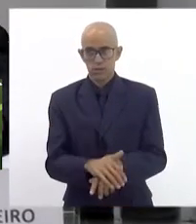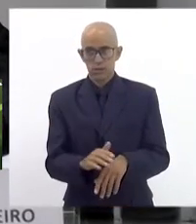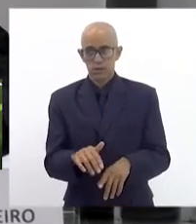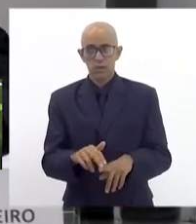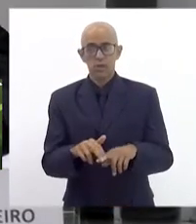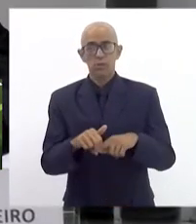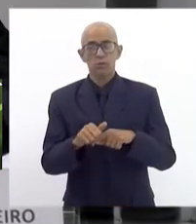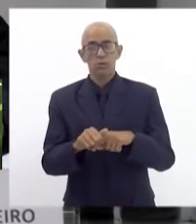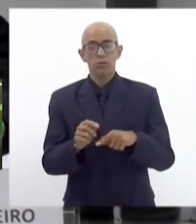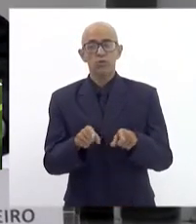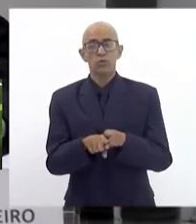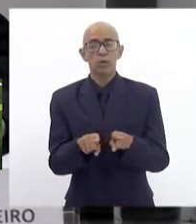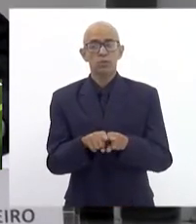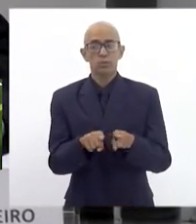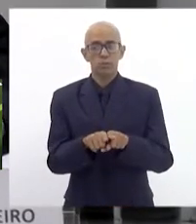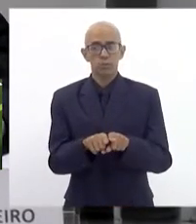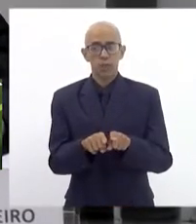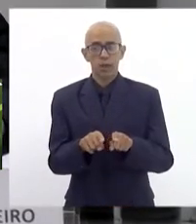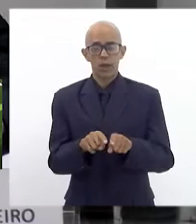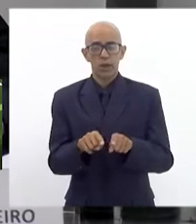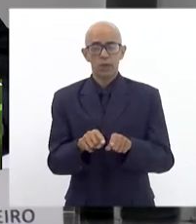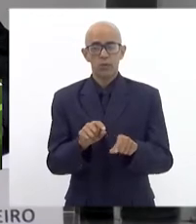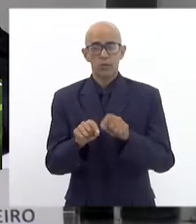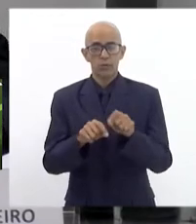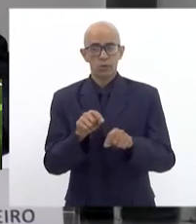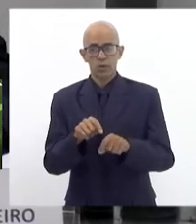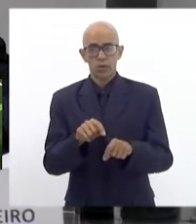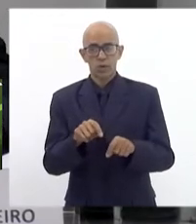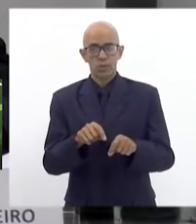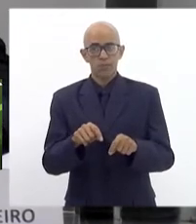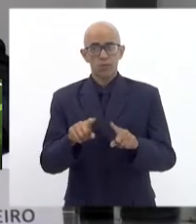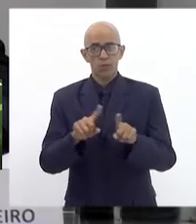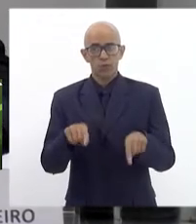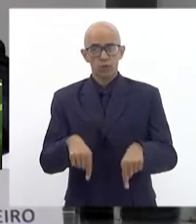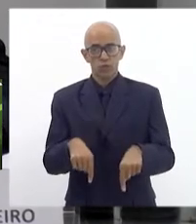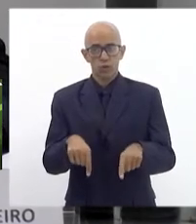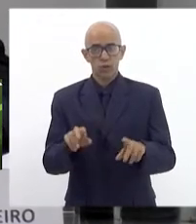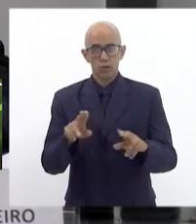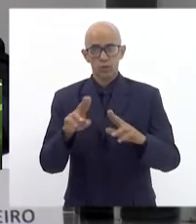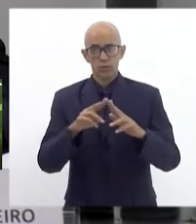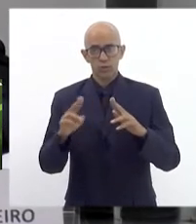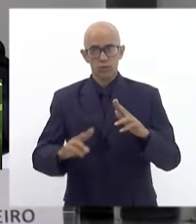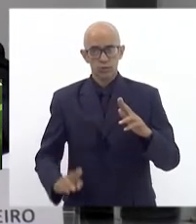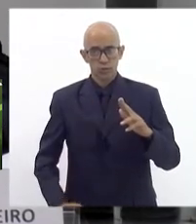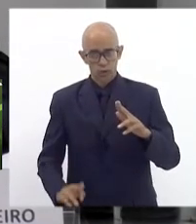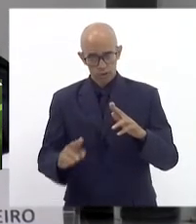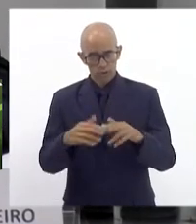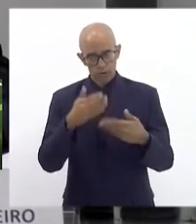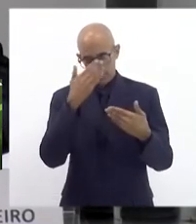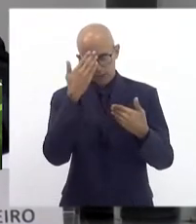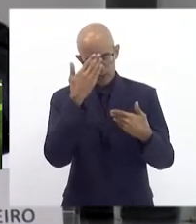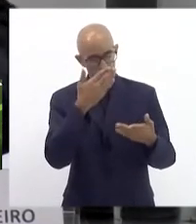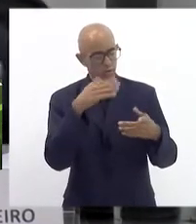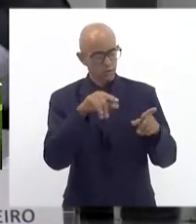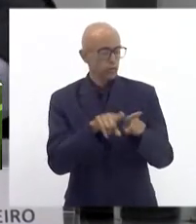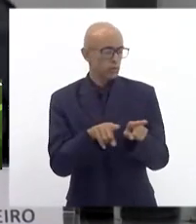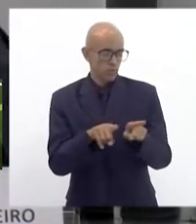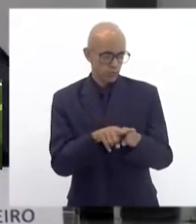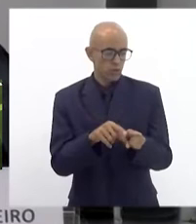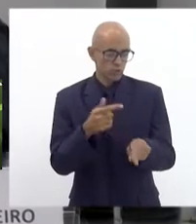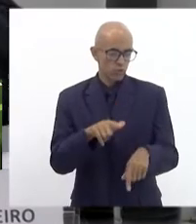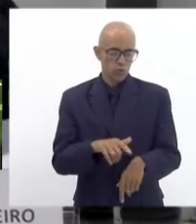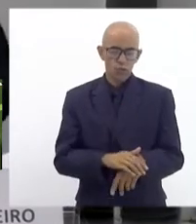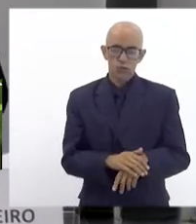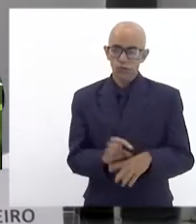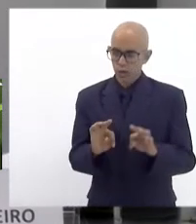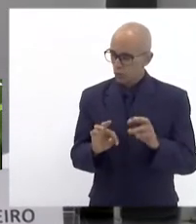a Associação de Servidores da UFRJ também, é do Ferge, João Torres, presente aqui, agradeço mais uma vez. Enfim, e